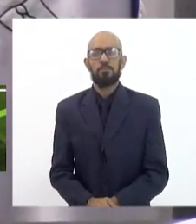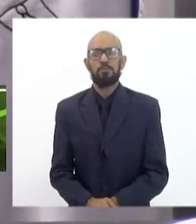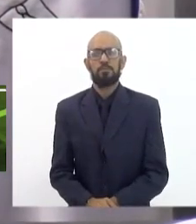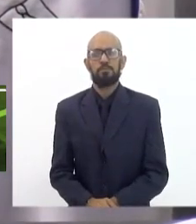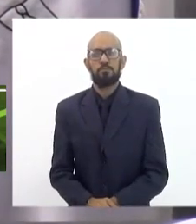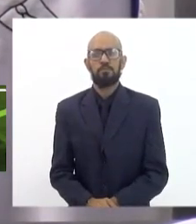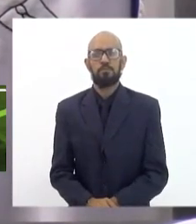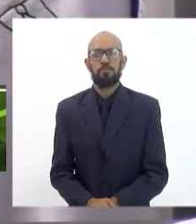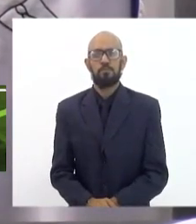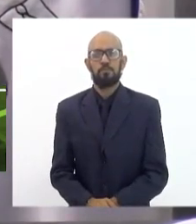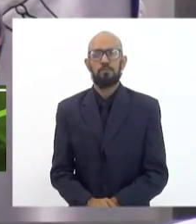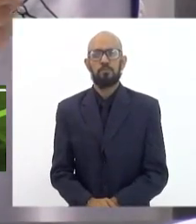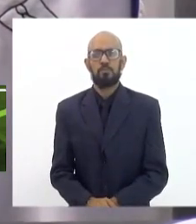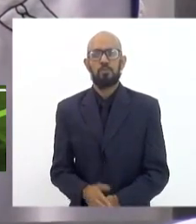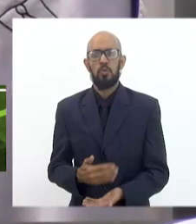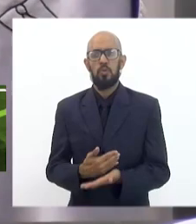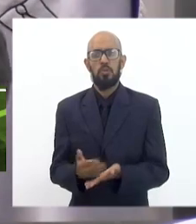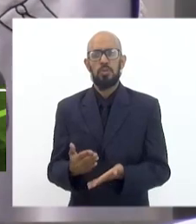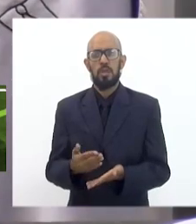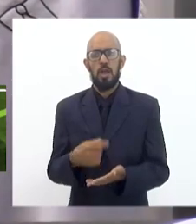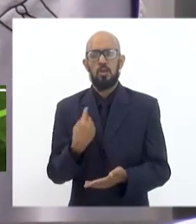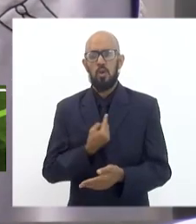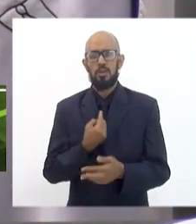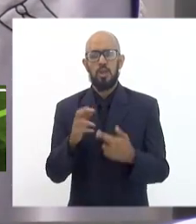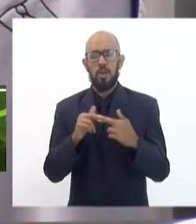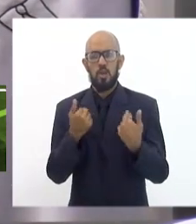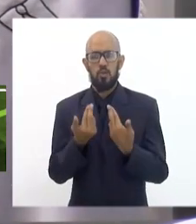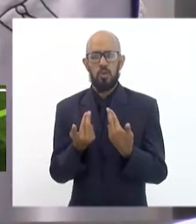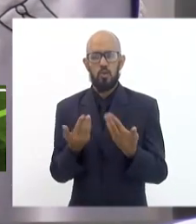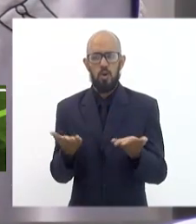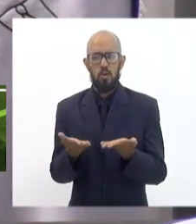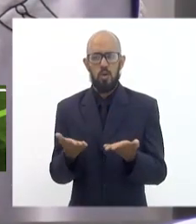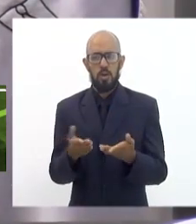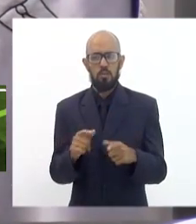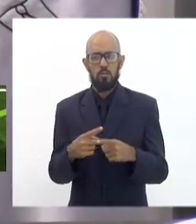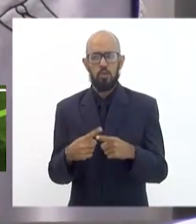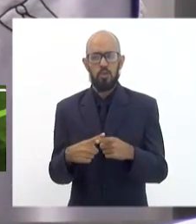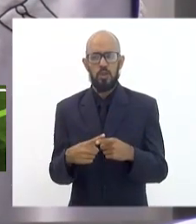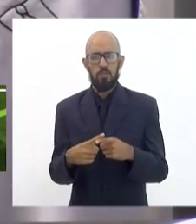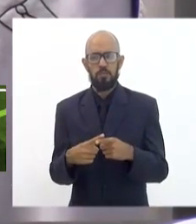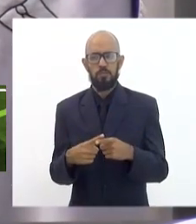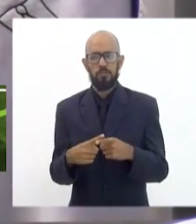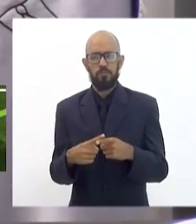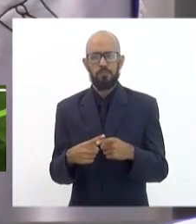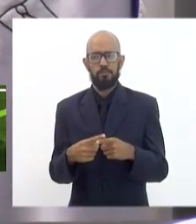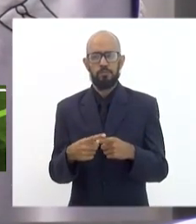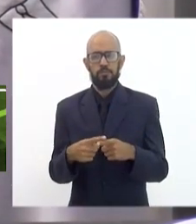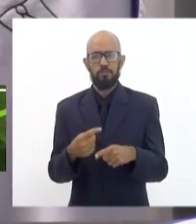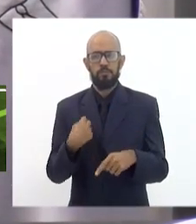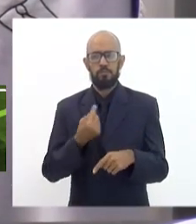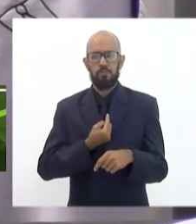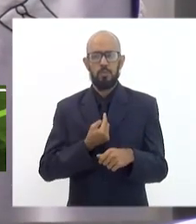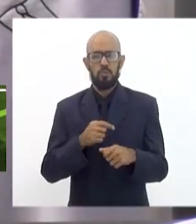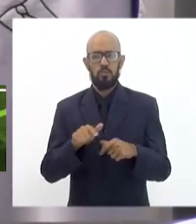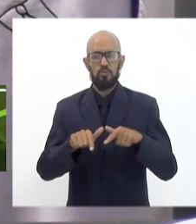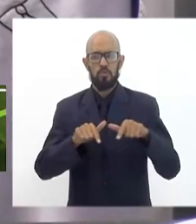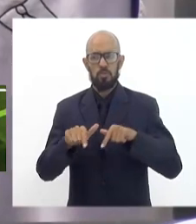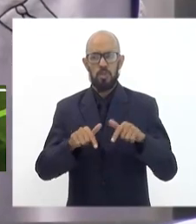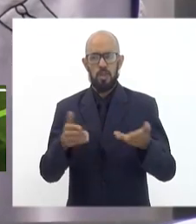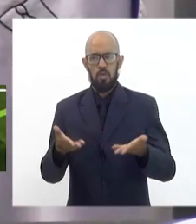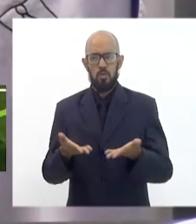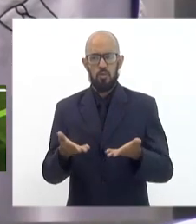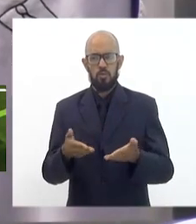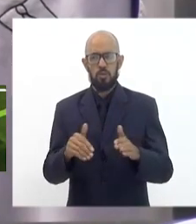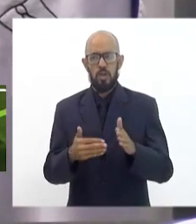e vamos dar início a nossa reunião porque nós vamos trabalhar hoje